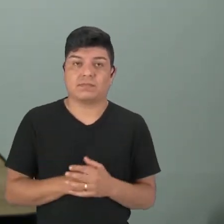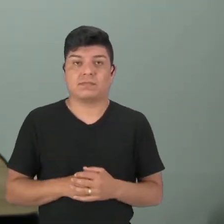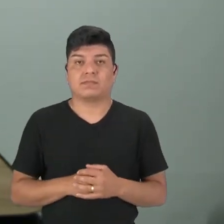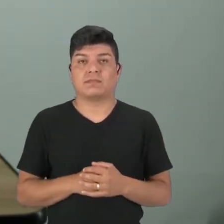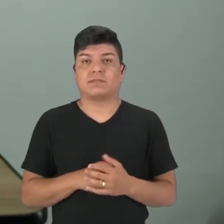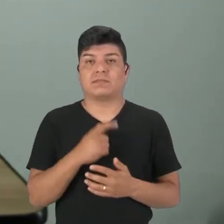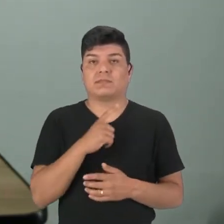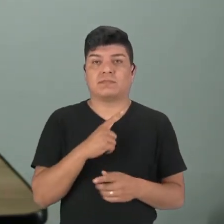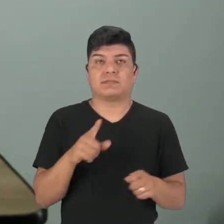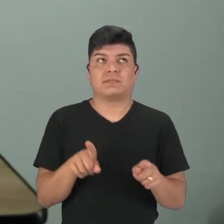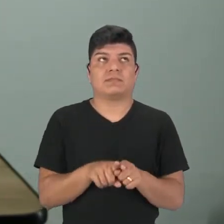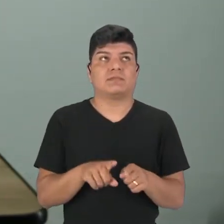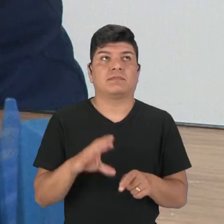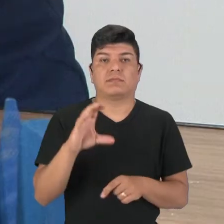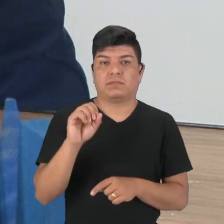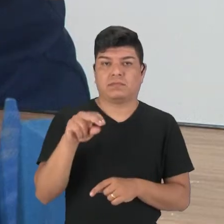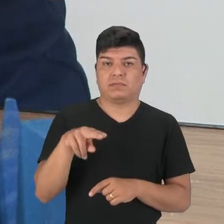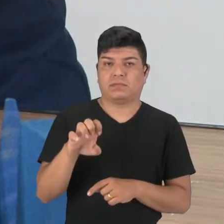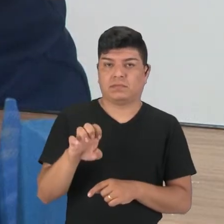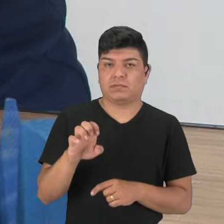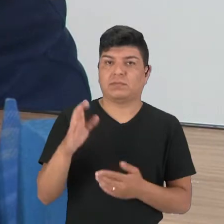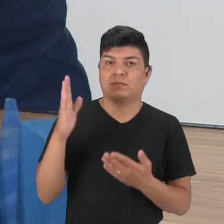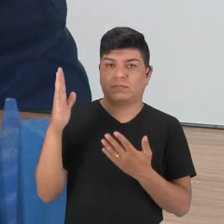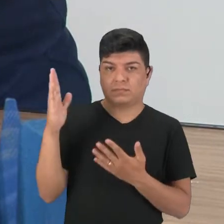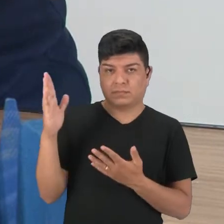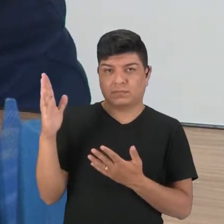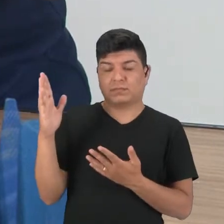Temos aqui também um cone, olha só.